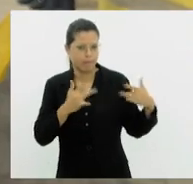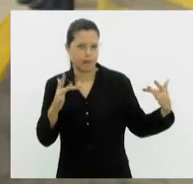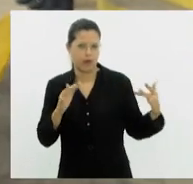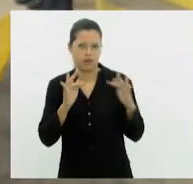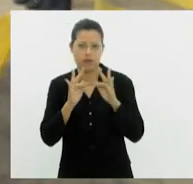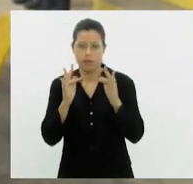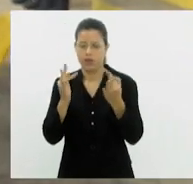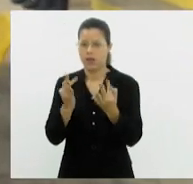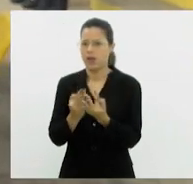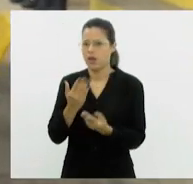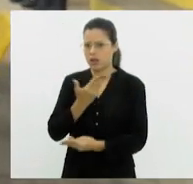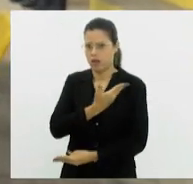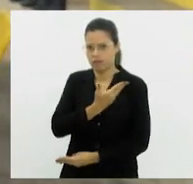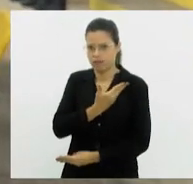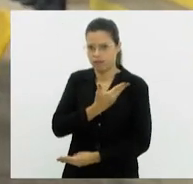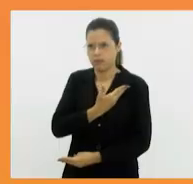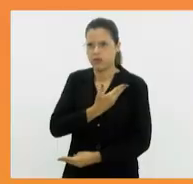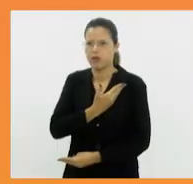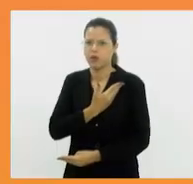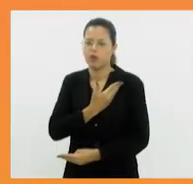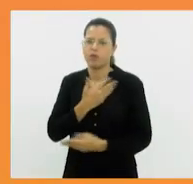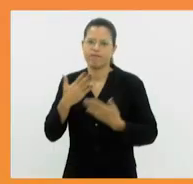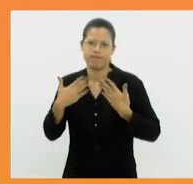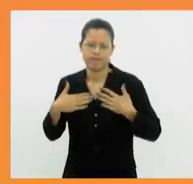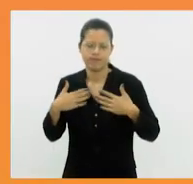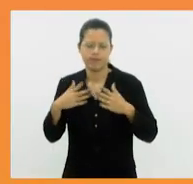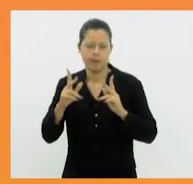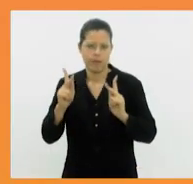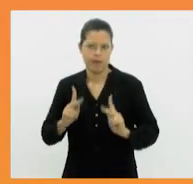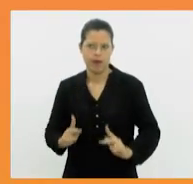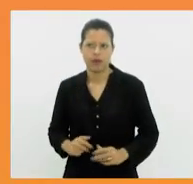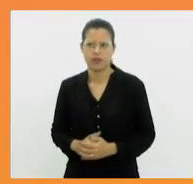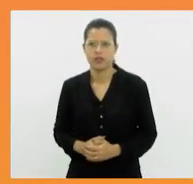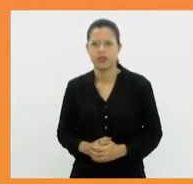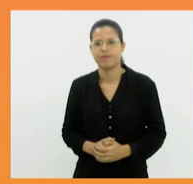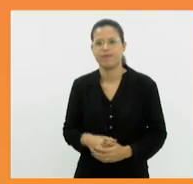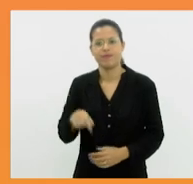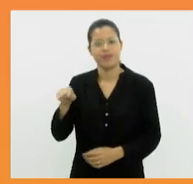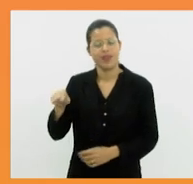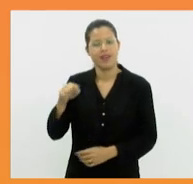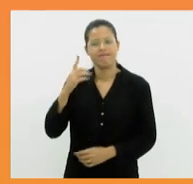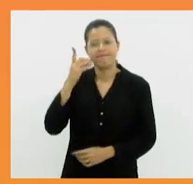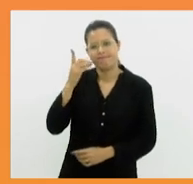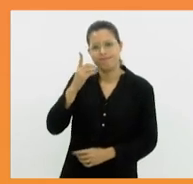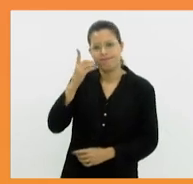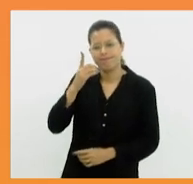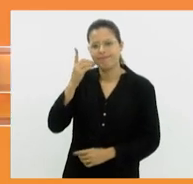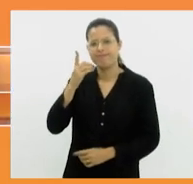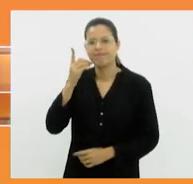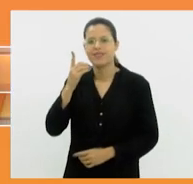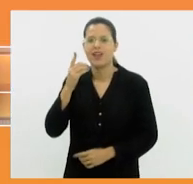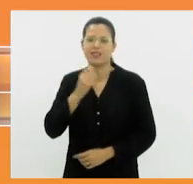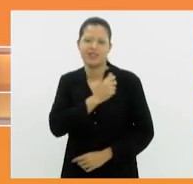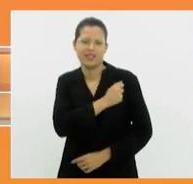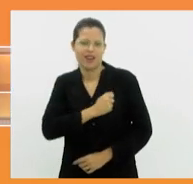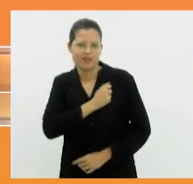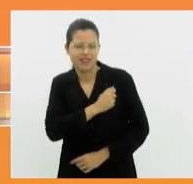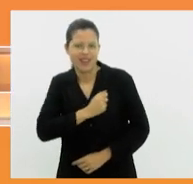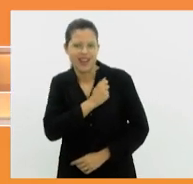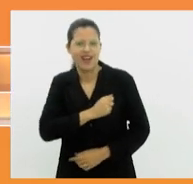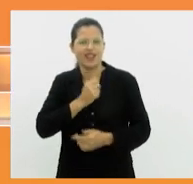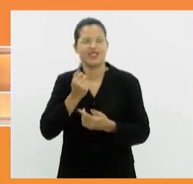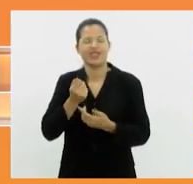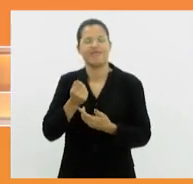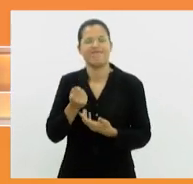e amigos. Descanse em paz. Otone, deixa a saudade. Vamos sentir falta daquele sorriso,